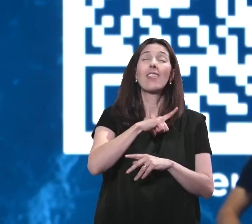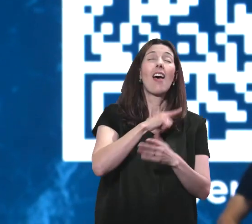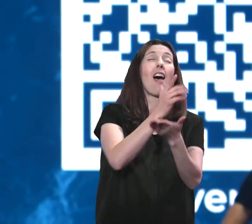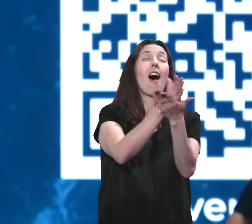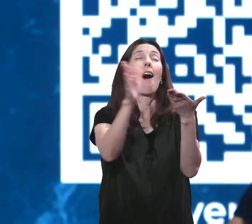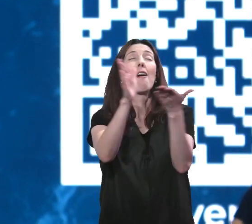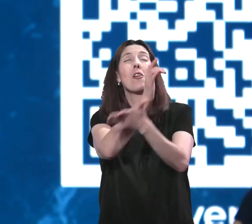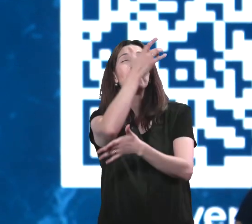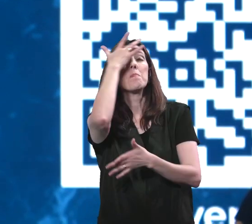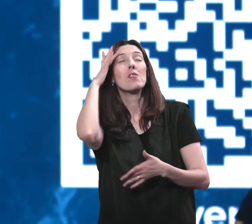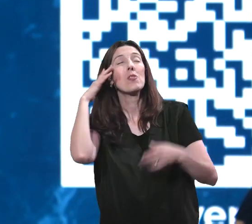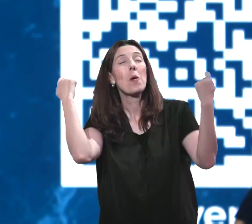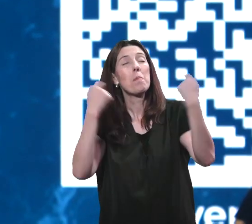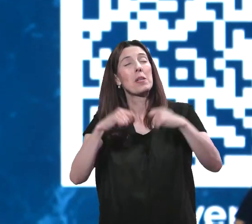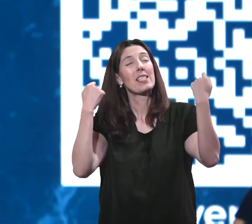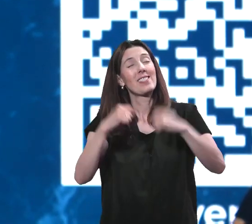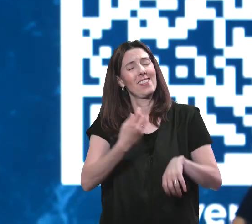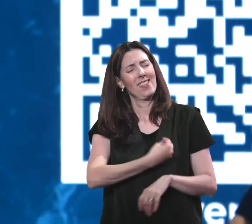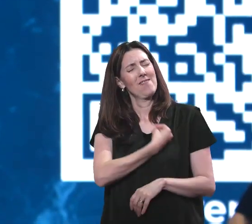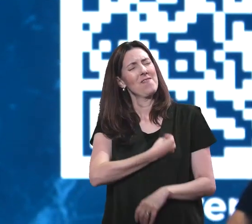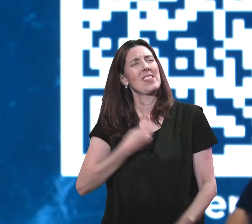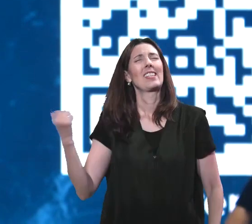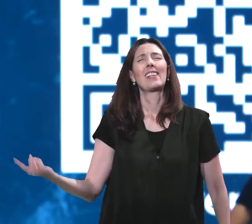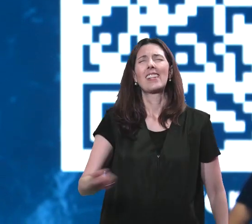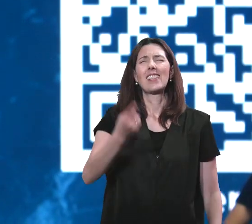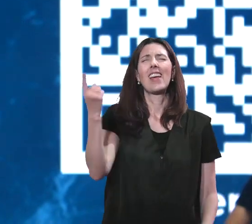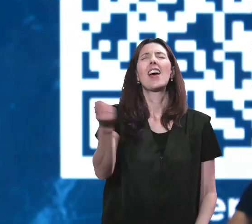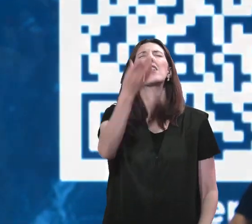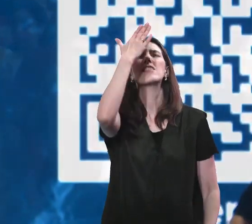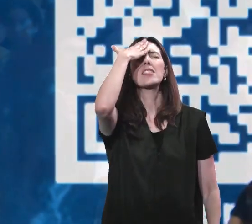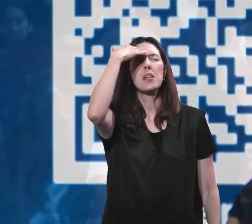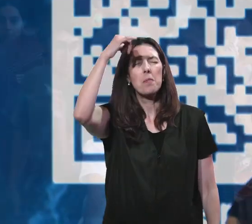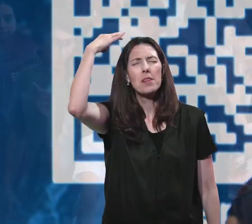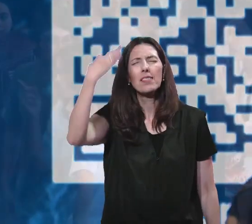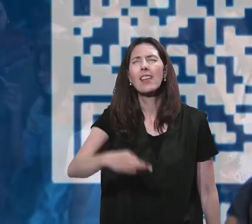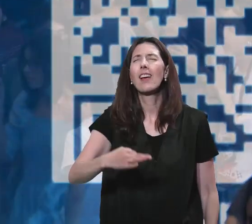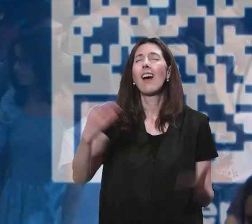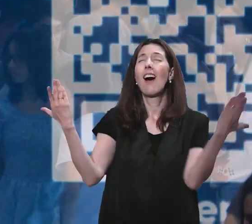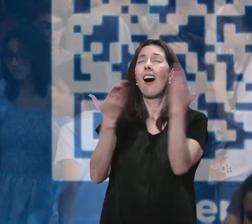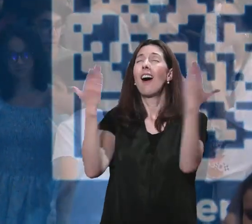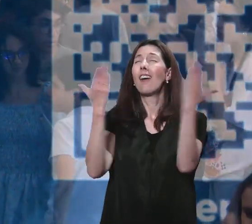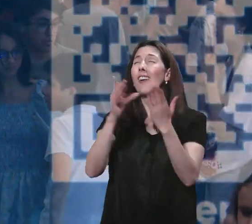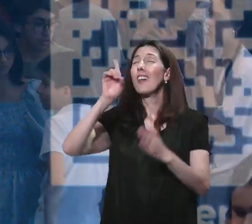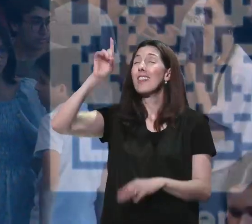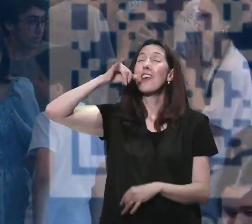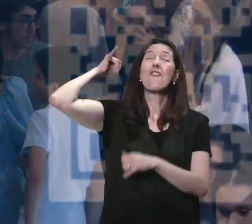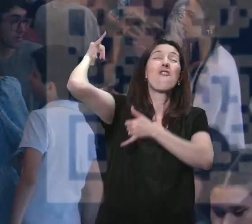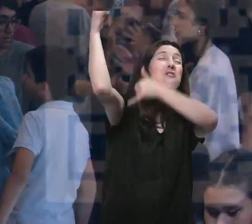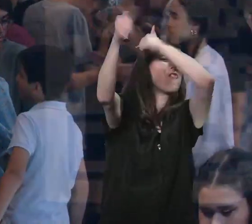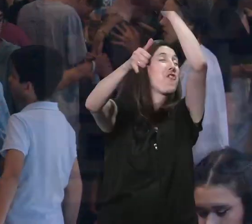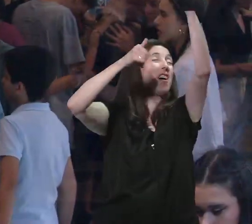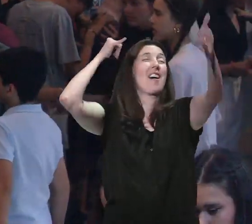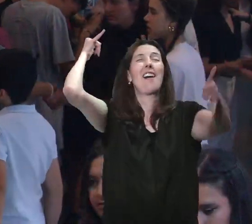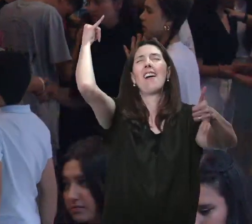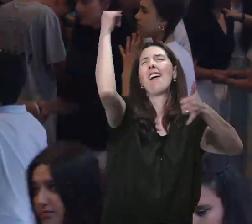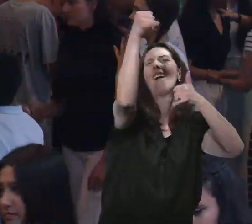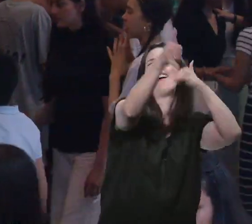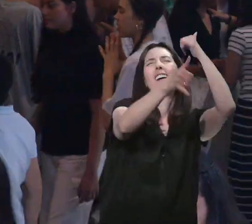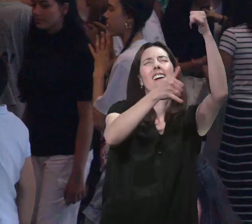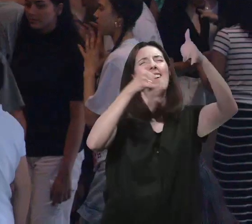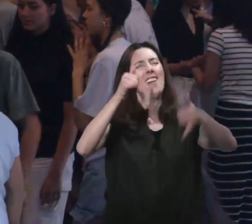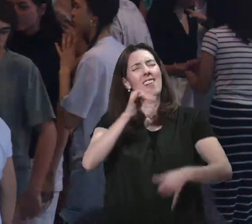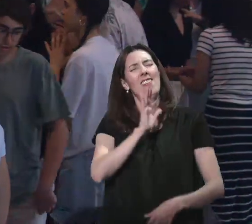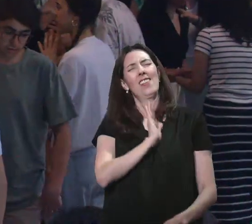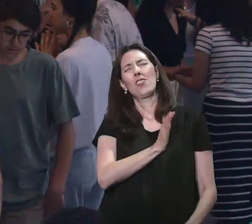de vida eterna esta noite, Deus. Sopra essas palavras no ouvido. Sopra essas palavras no